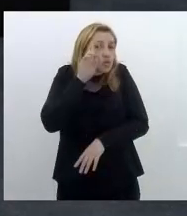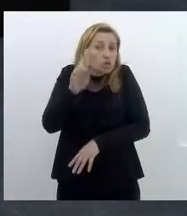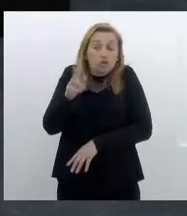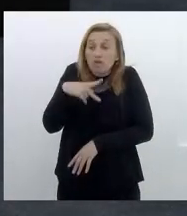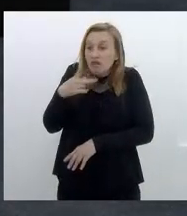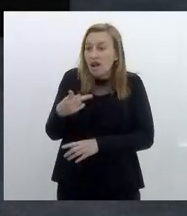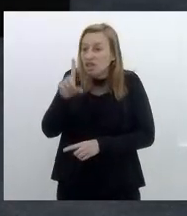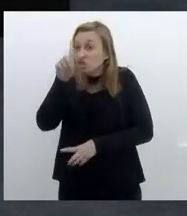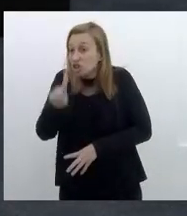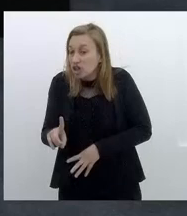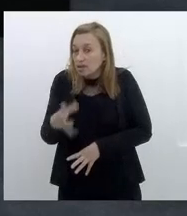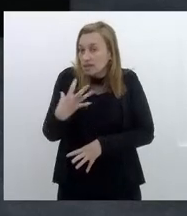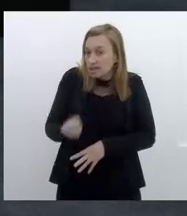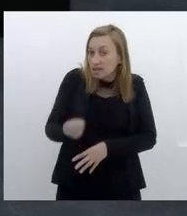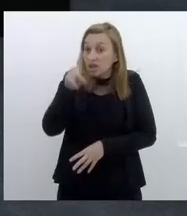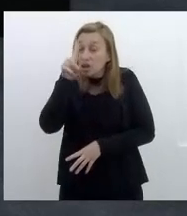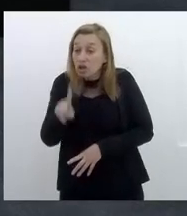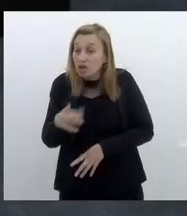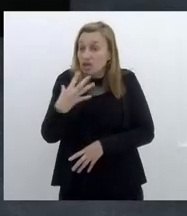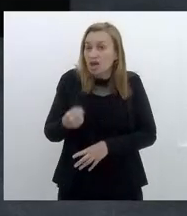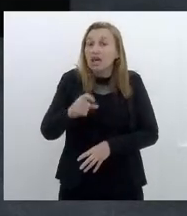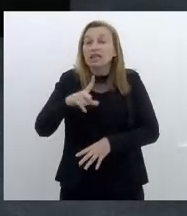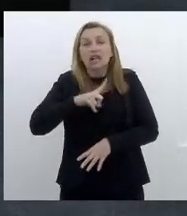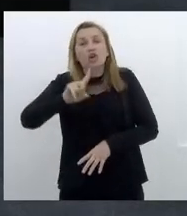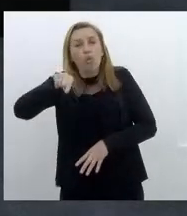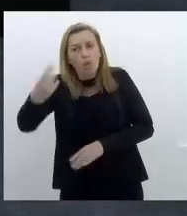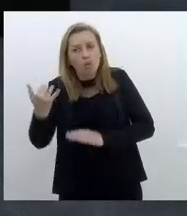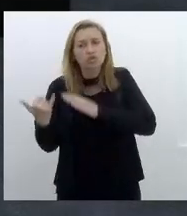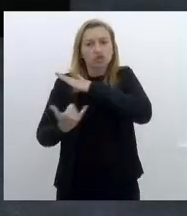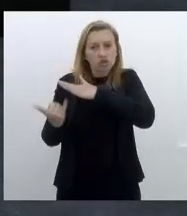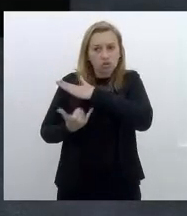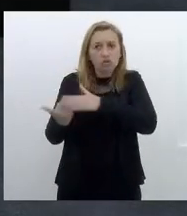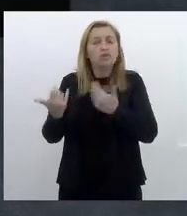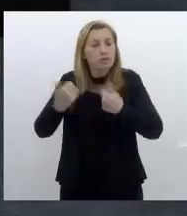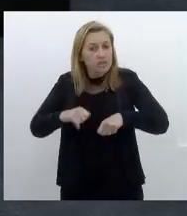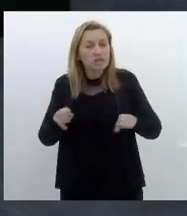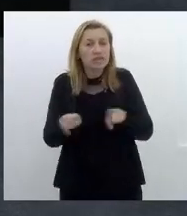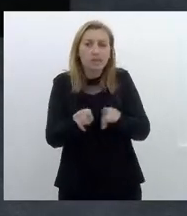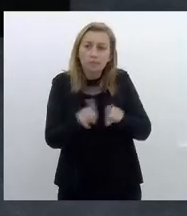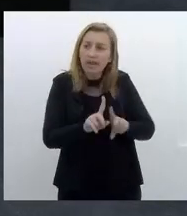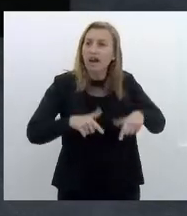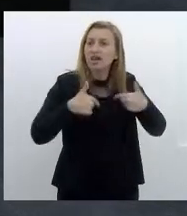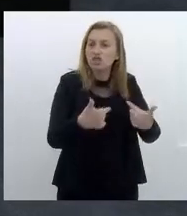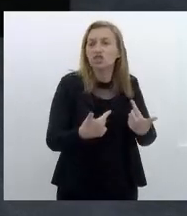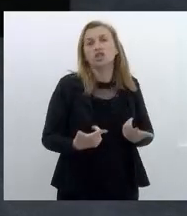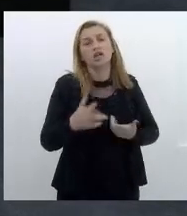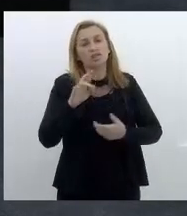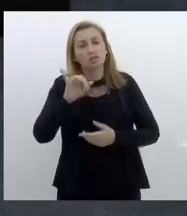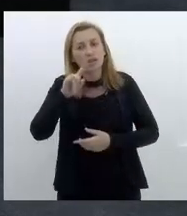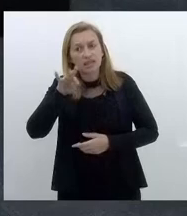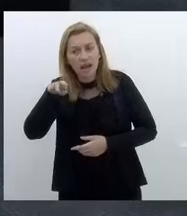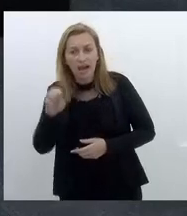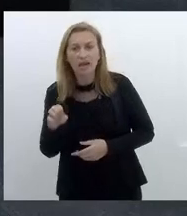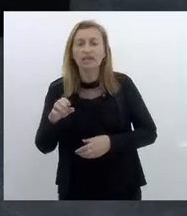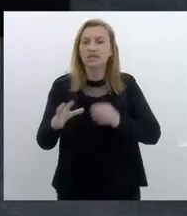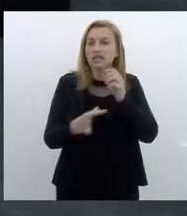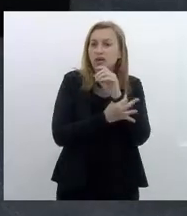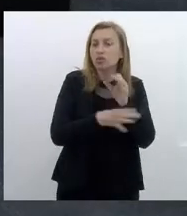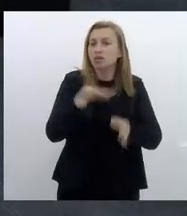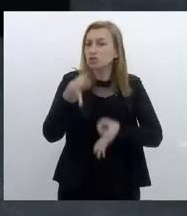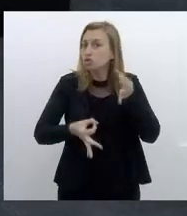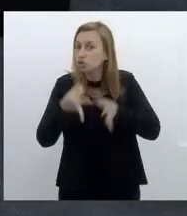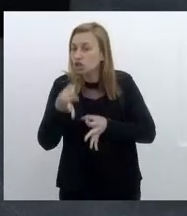direito adquirido tem outros institutos no direito ele deve ser aplicado razoabilidade segurança